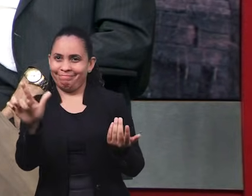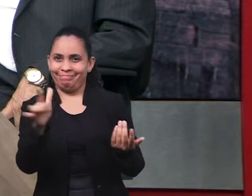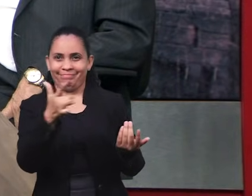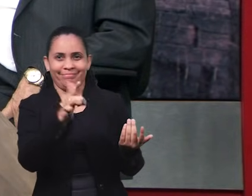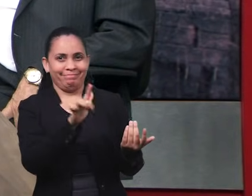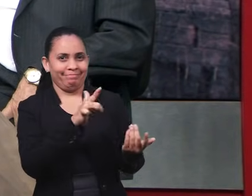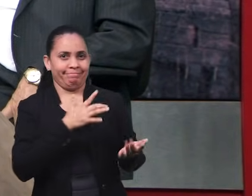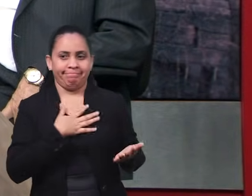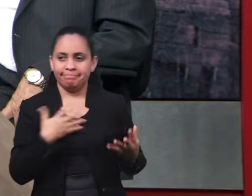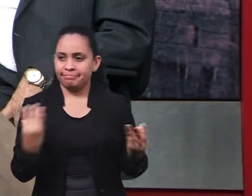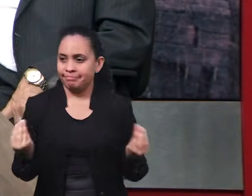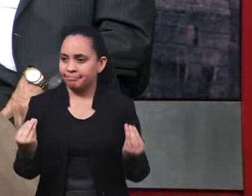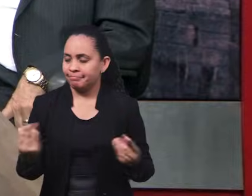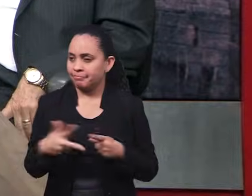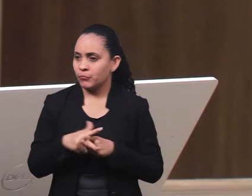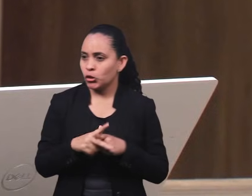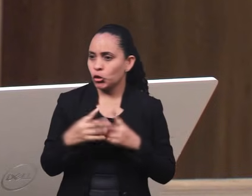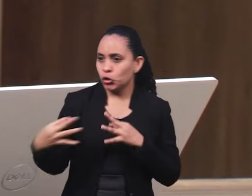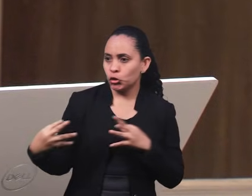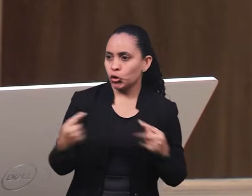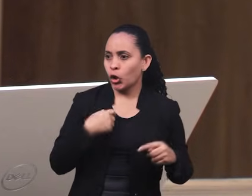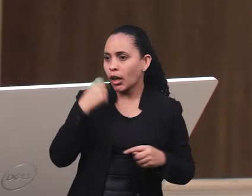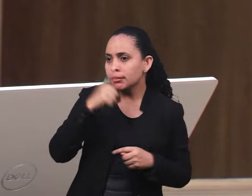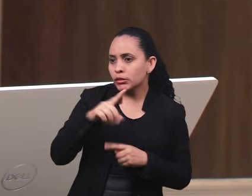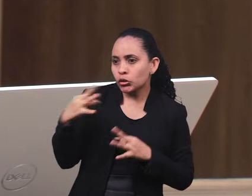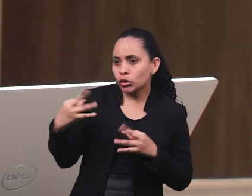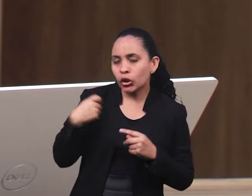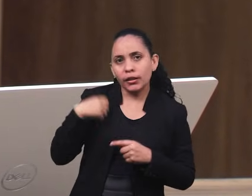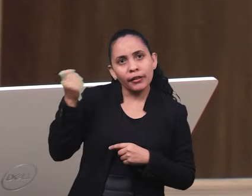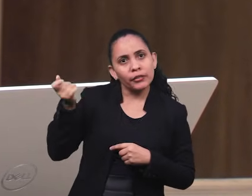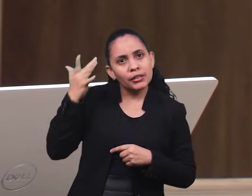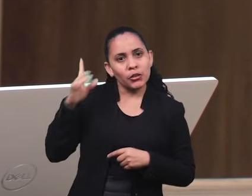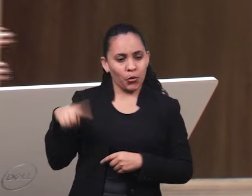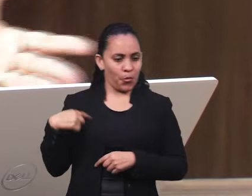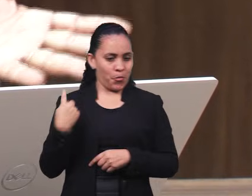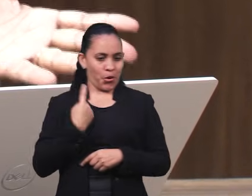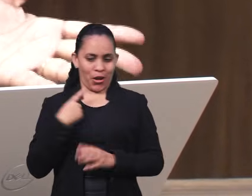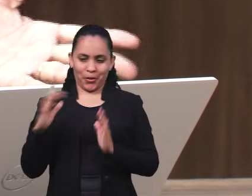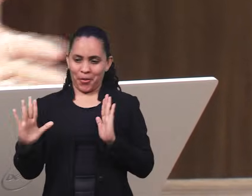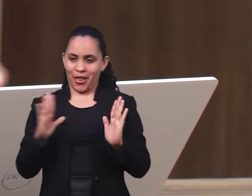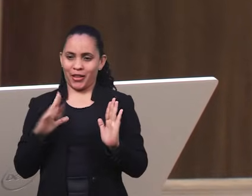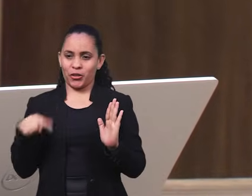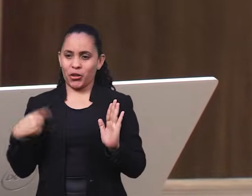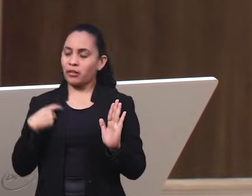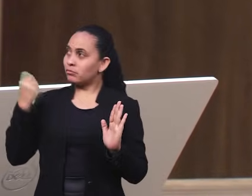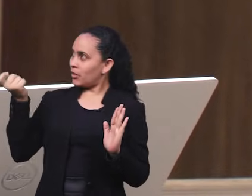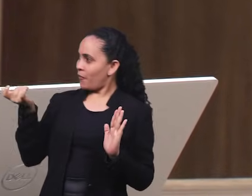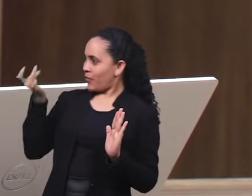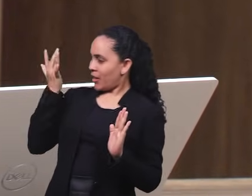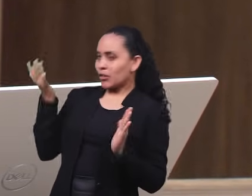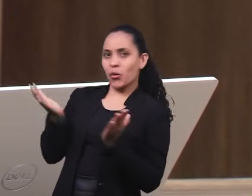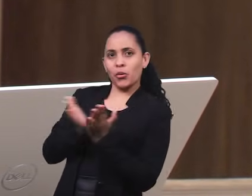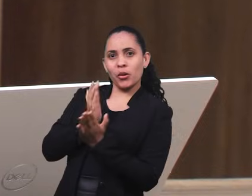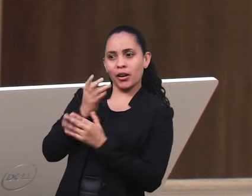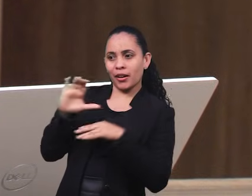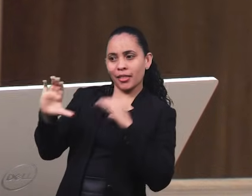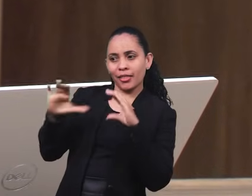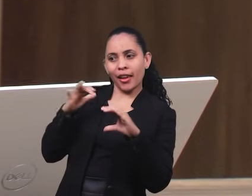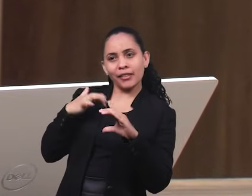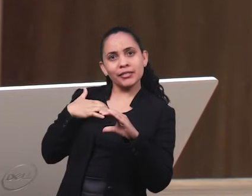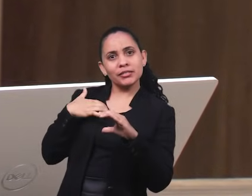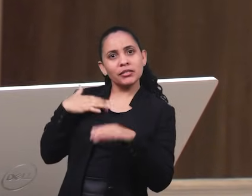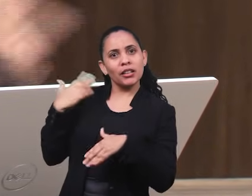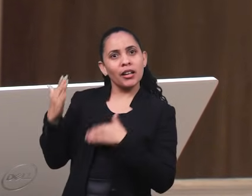Importante. Exatamente. Ele não tem como um reformador alcançar tudo, né? Assim como nós aqui no nosso dia estamos alcançando algumas coisas de Cantares, alguma coisa,